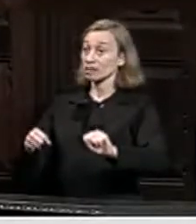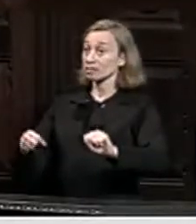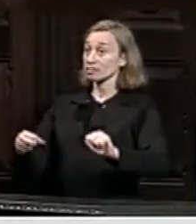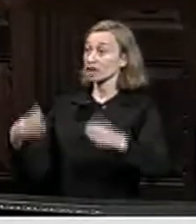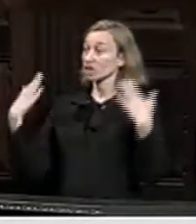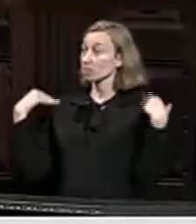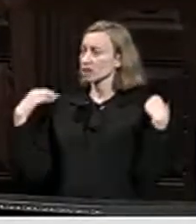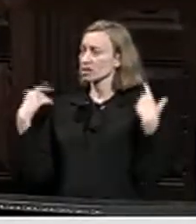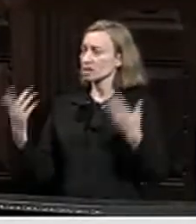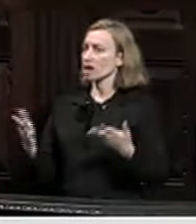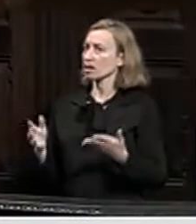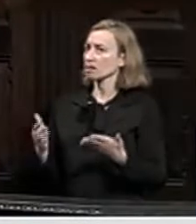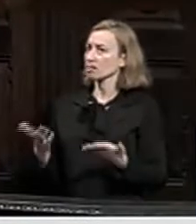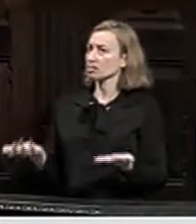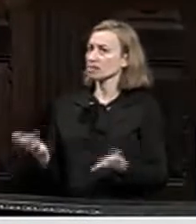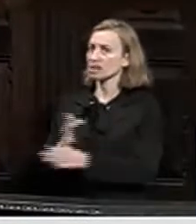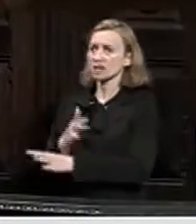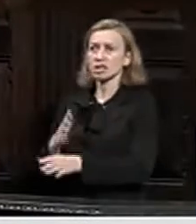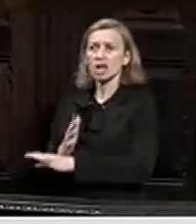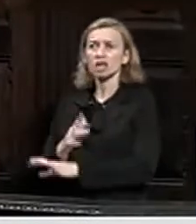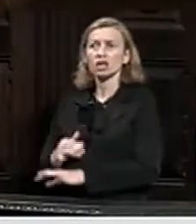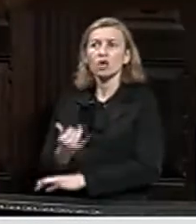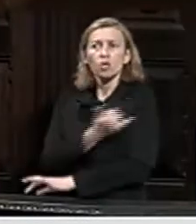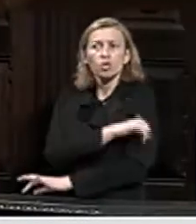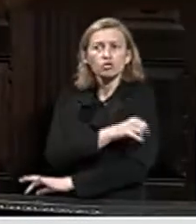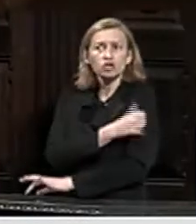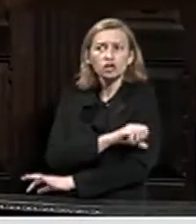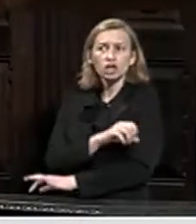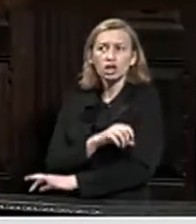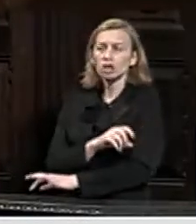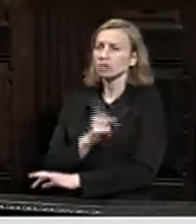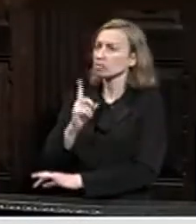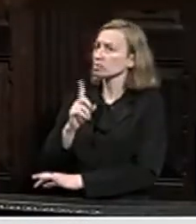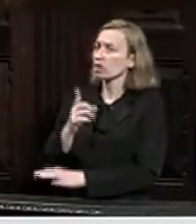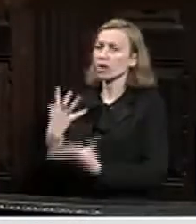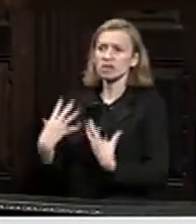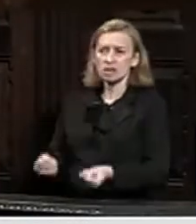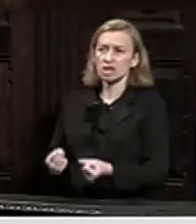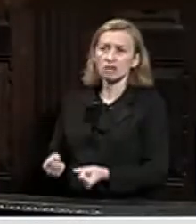O Rio de Janeiro não merece isso e eu estou aqui resistindo e fazendo essas